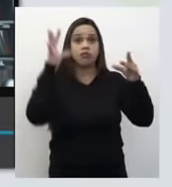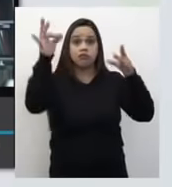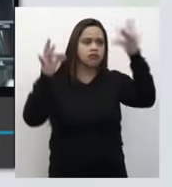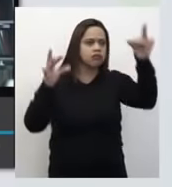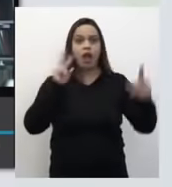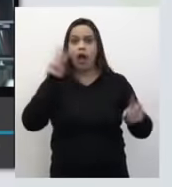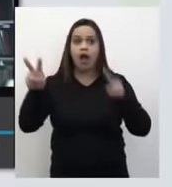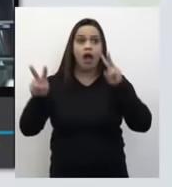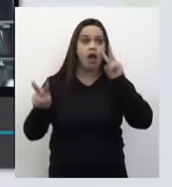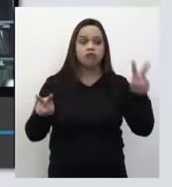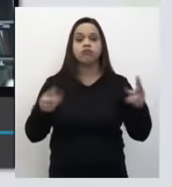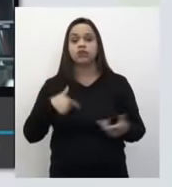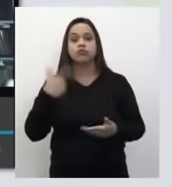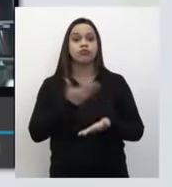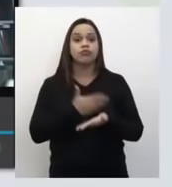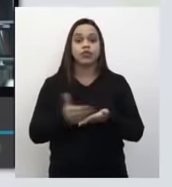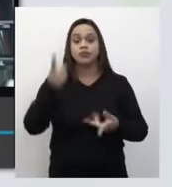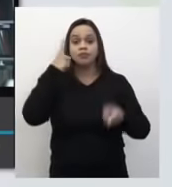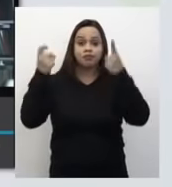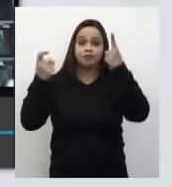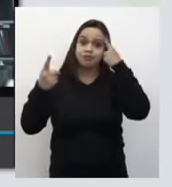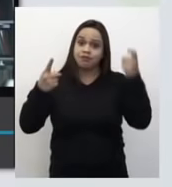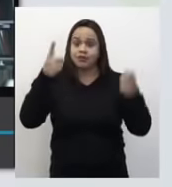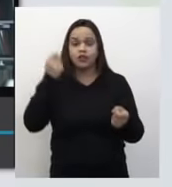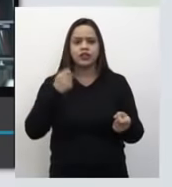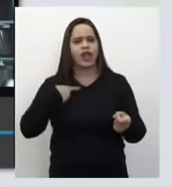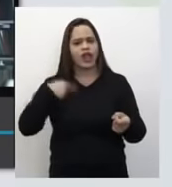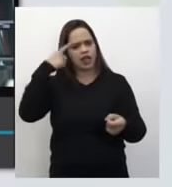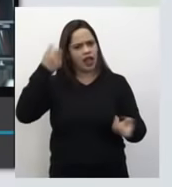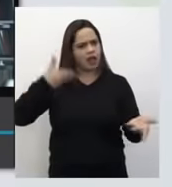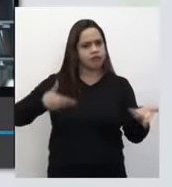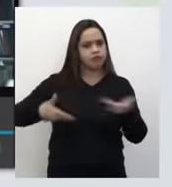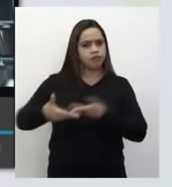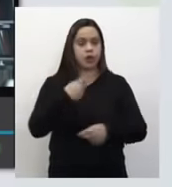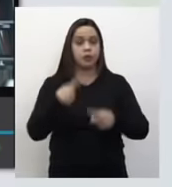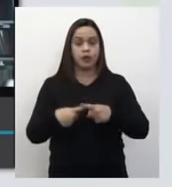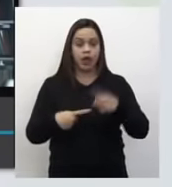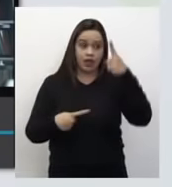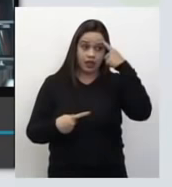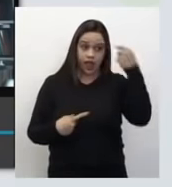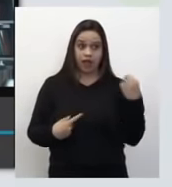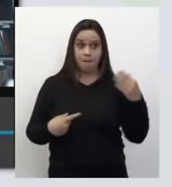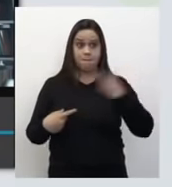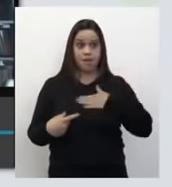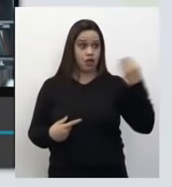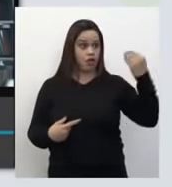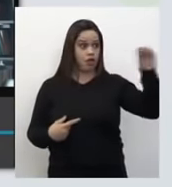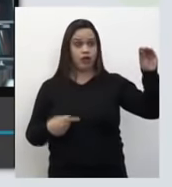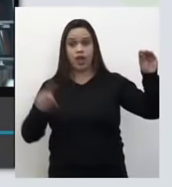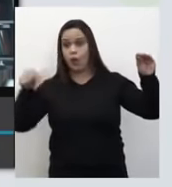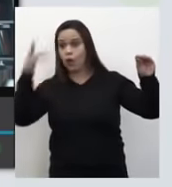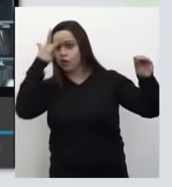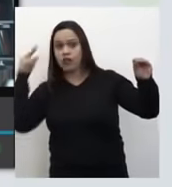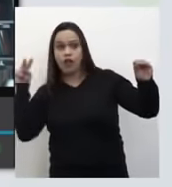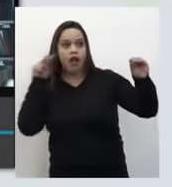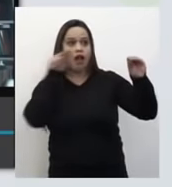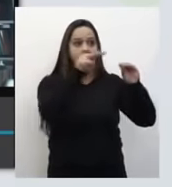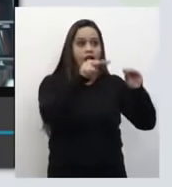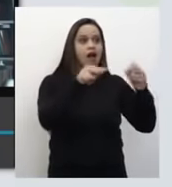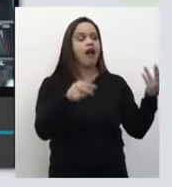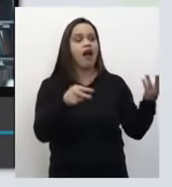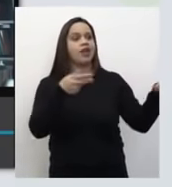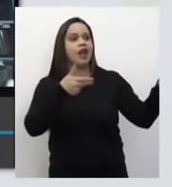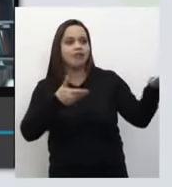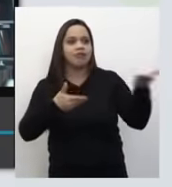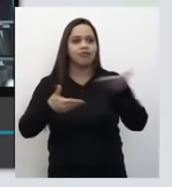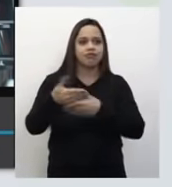ali, e você começa a perceber que tem ideias que estão circulando. Então uma ideia que você jogou aqui, passou pela cabeça do outro, virou uma outra ideia. E à medida que você vai misturando os